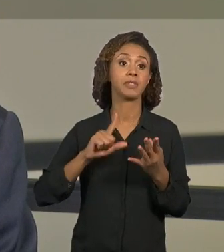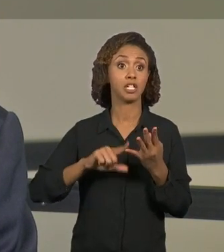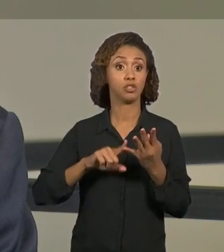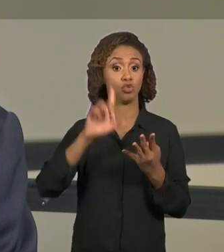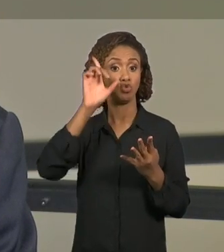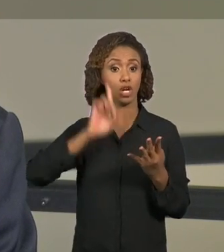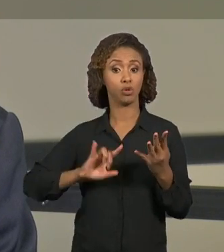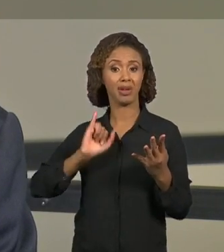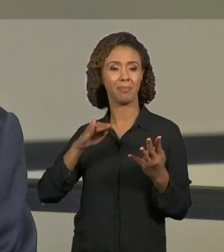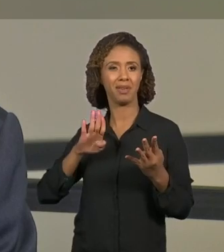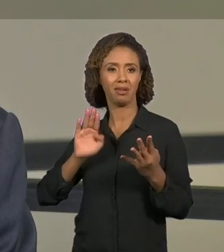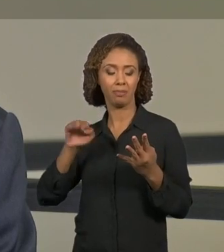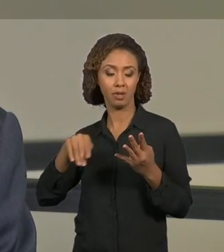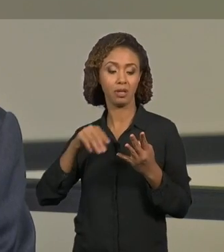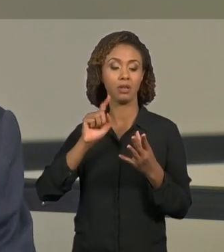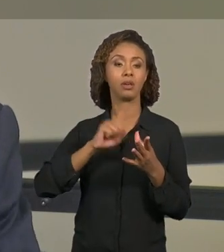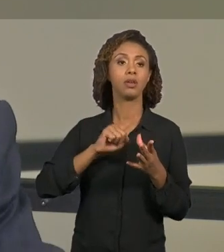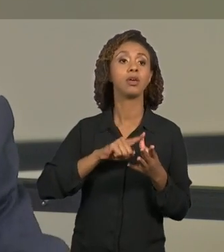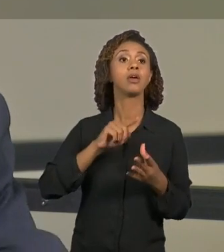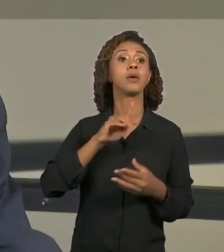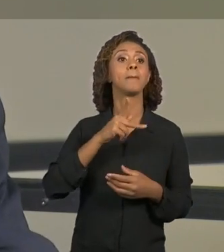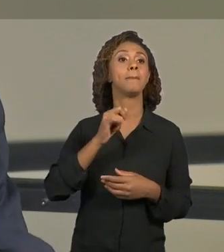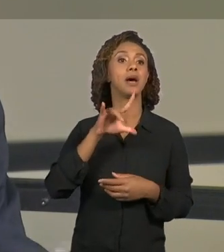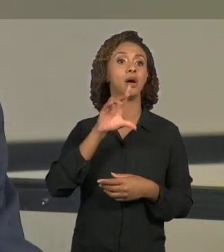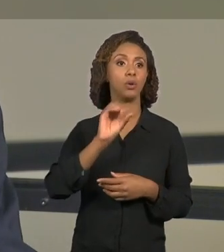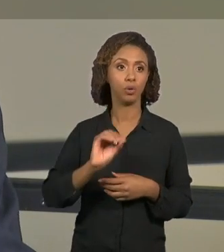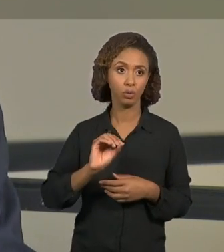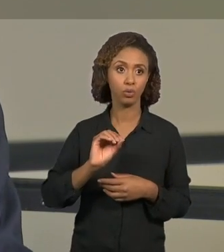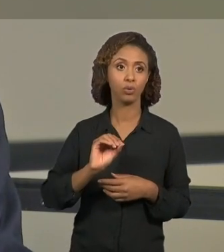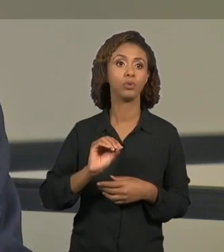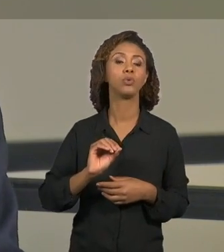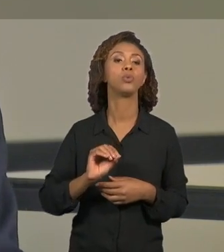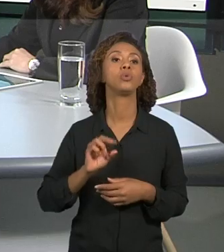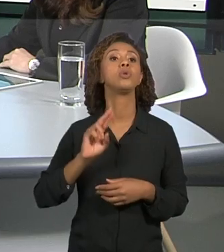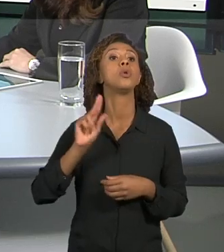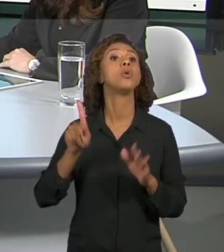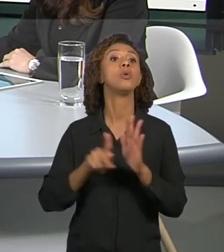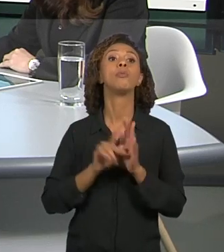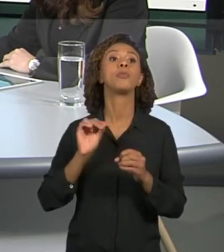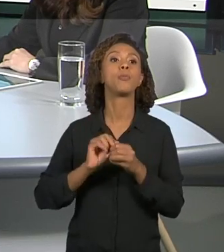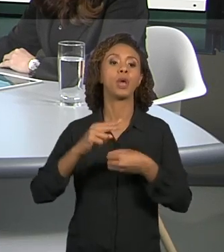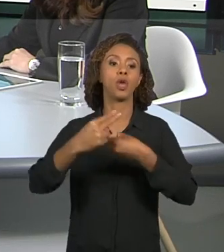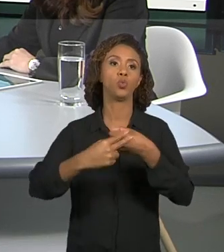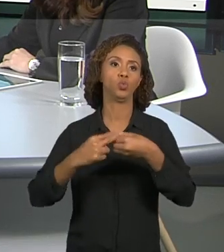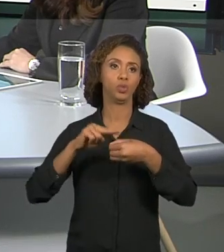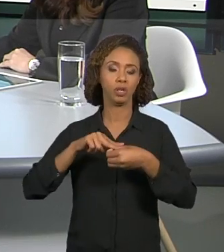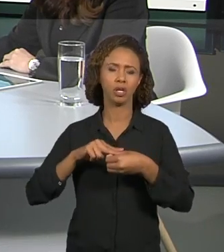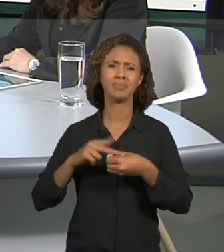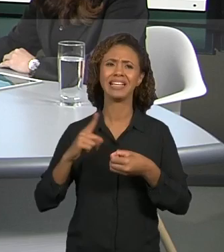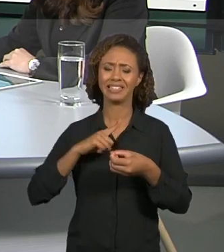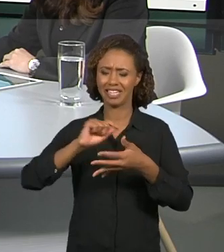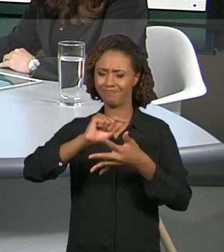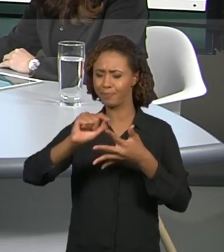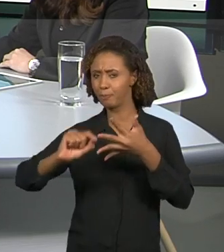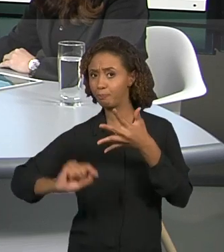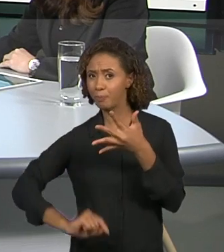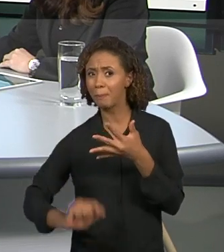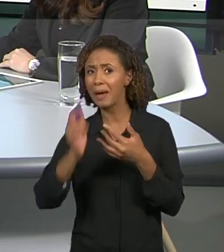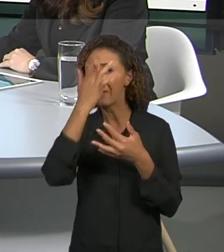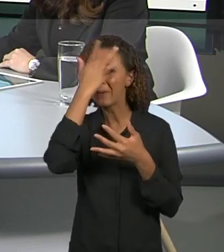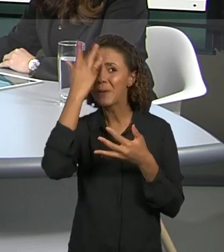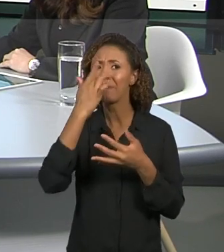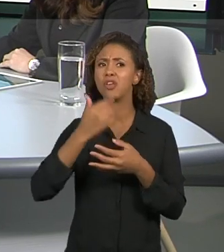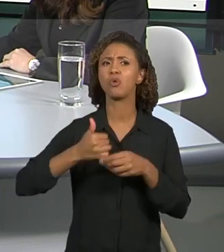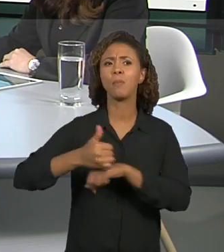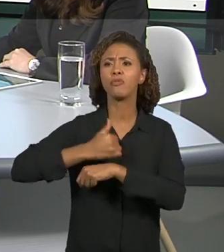ibm paulo o lemos da facamp unicamp tá com são pessoas com bastante experiência na área com certeza vão